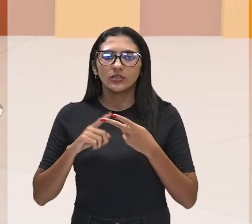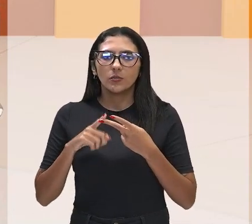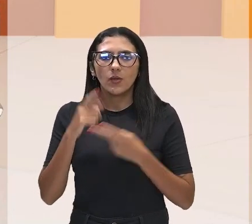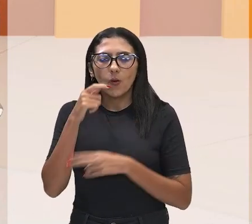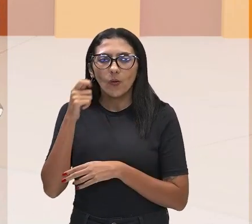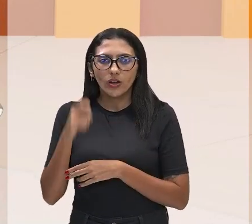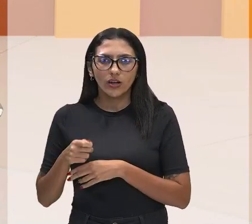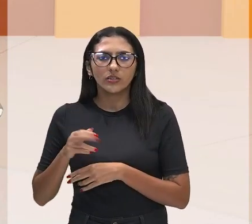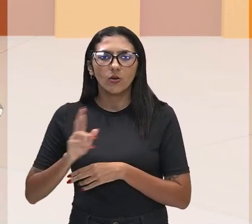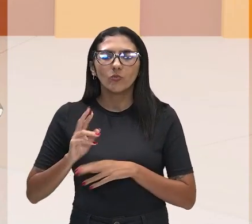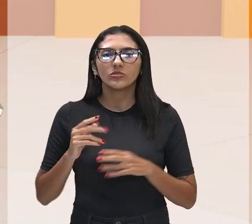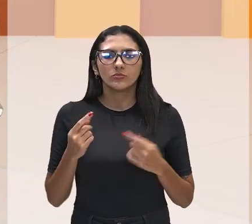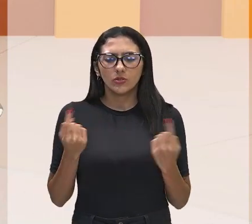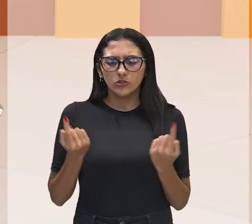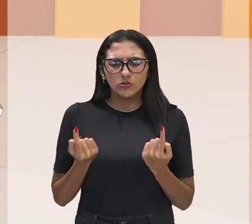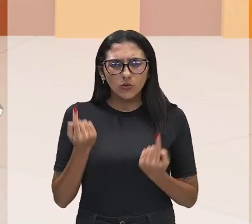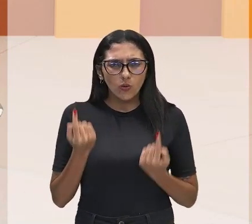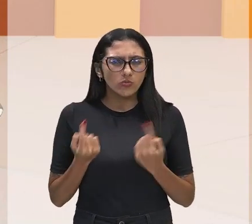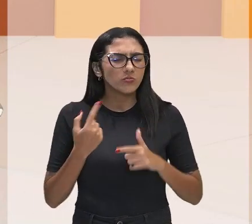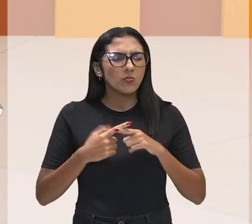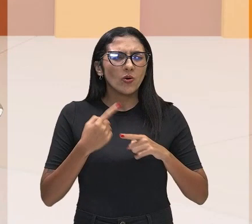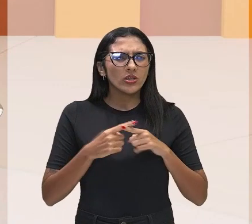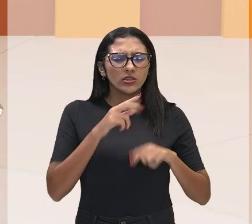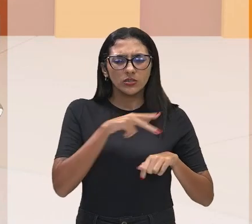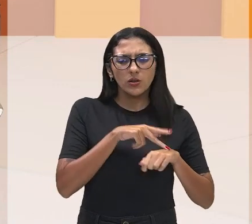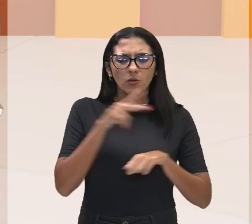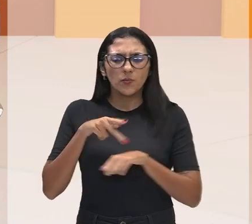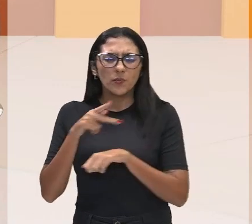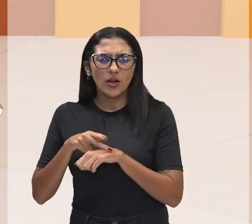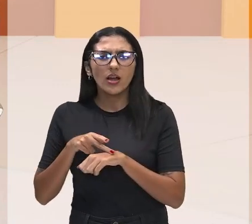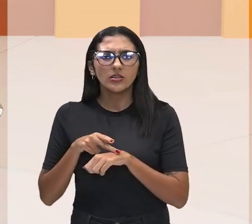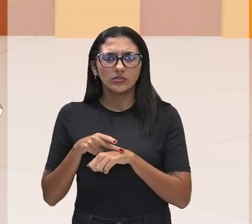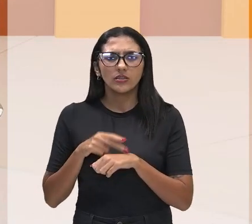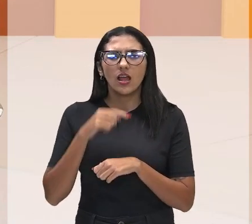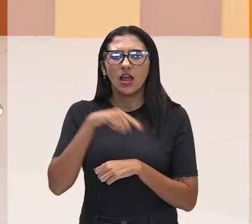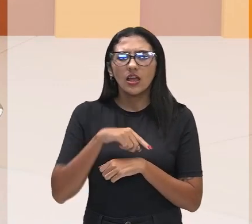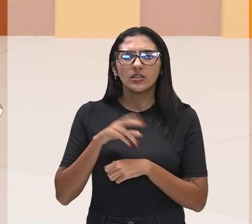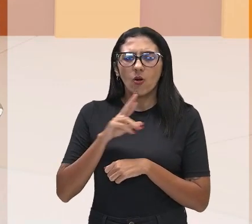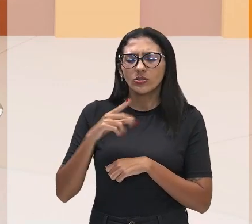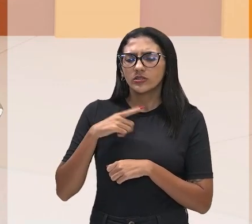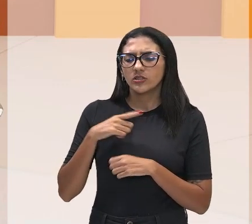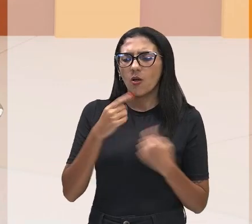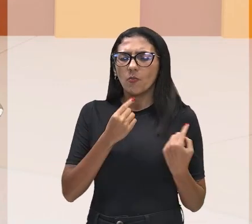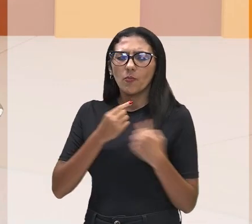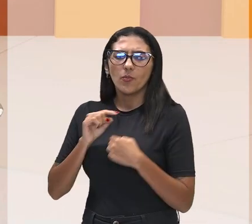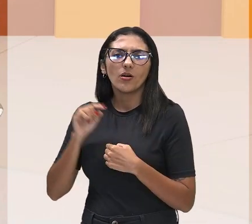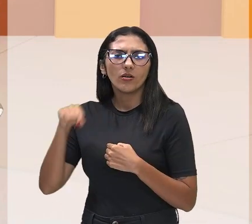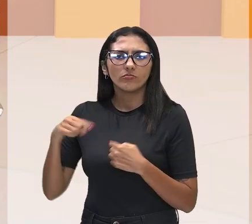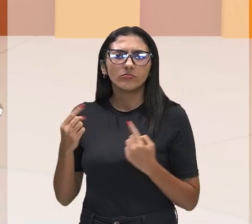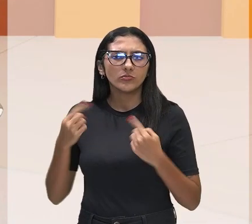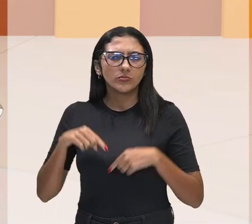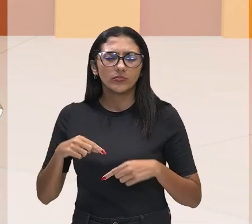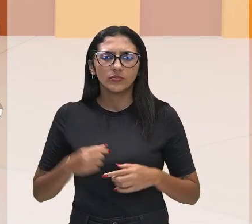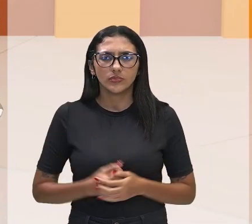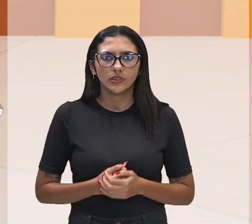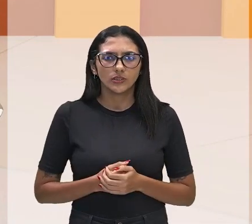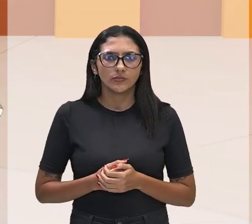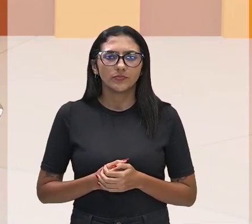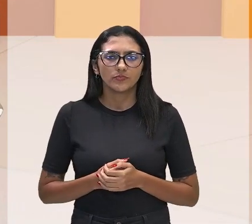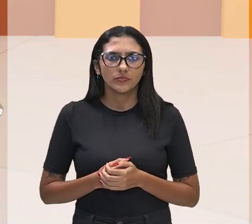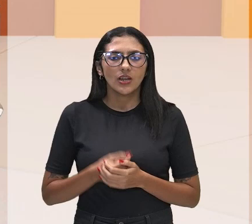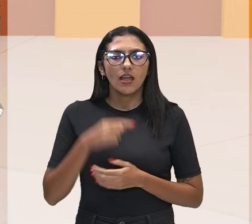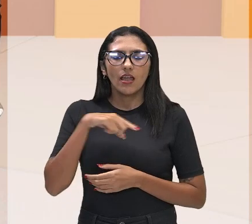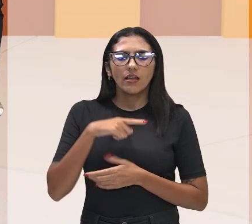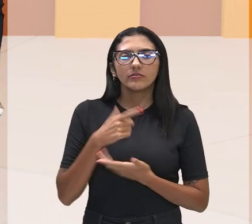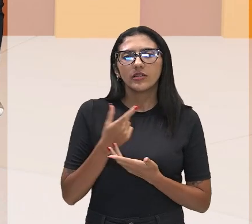por que, né, a Rússia ela acabou atacando a Ucrânia, gente? A Rússia ela vai ter o intuito aí de